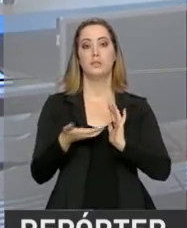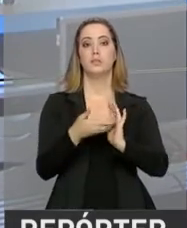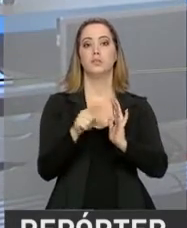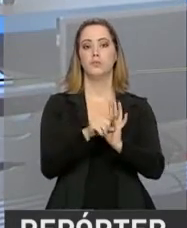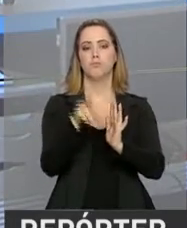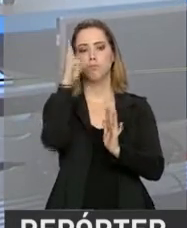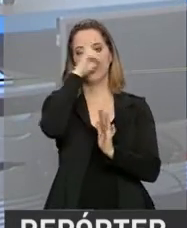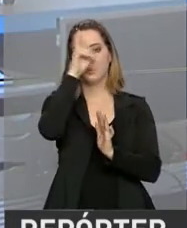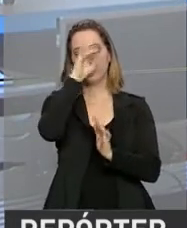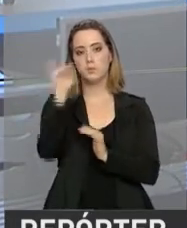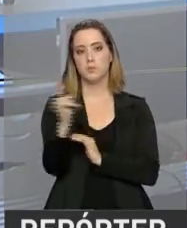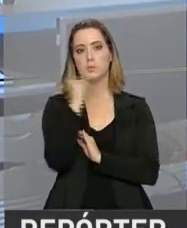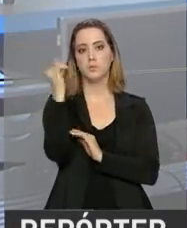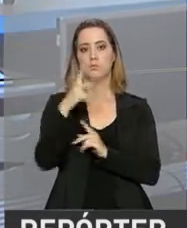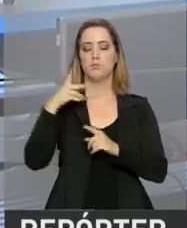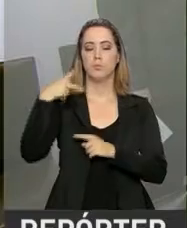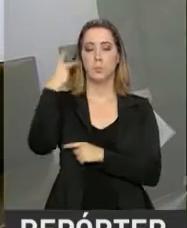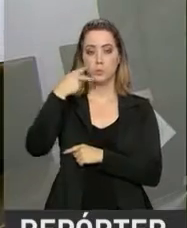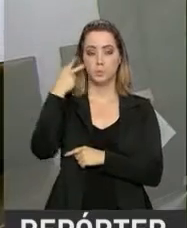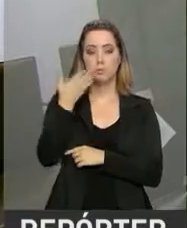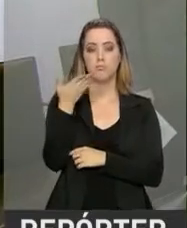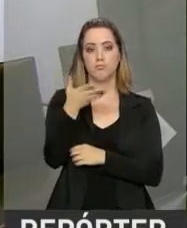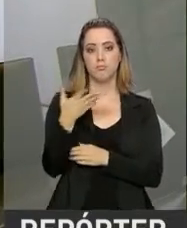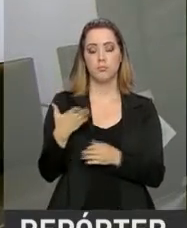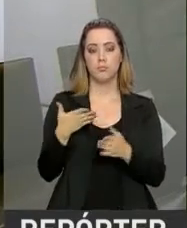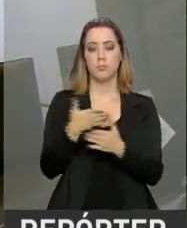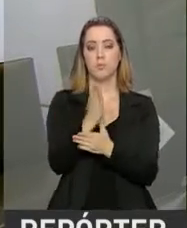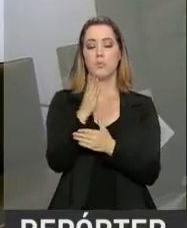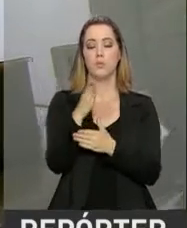a consolidação da democracia.